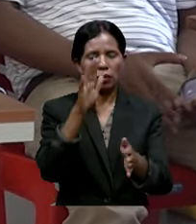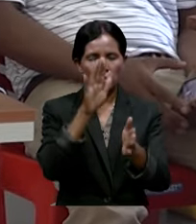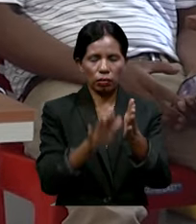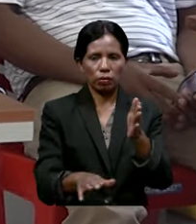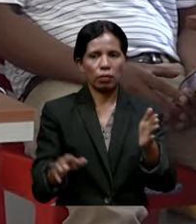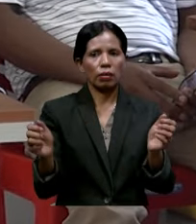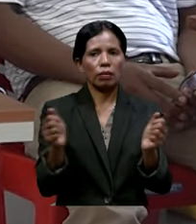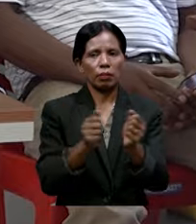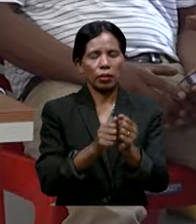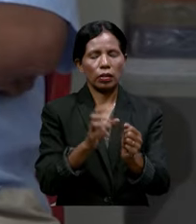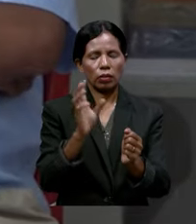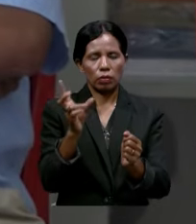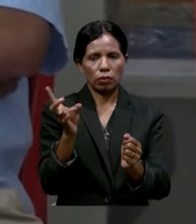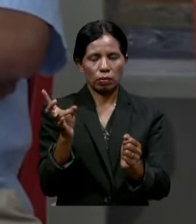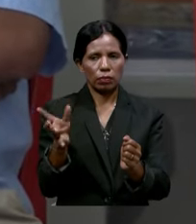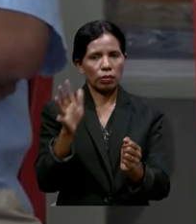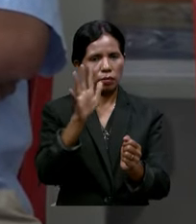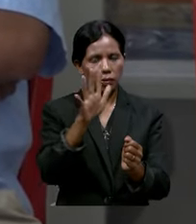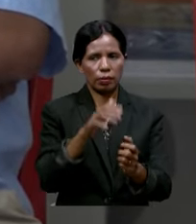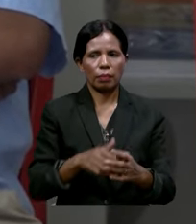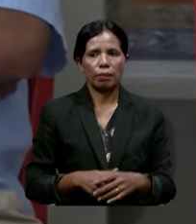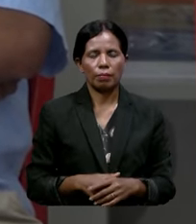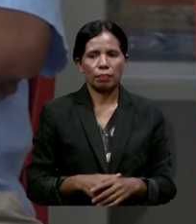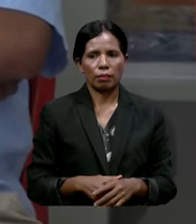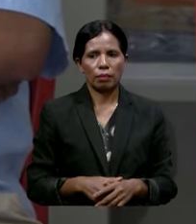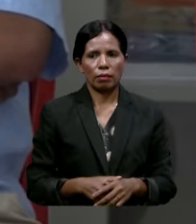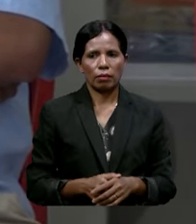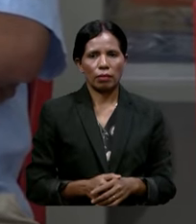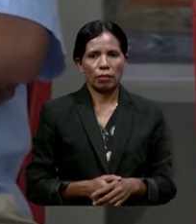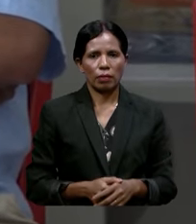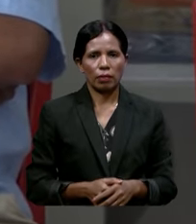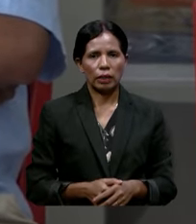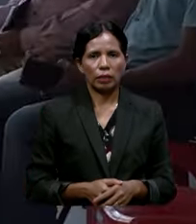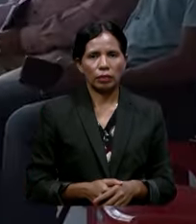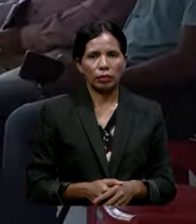besik persentu hitun resin lima. Agustino da Costa, Romualdo Neves, ZMN.